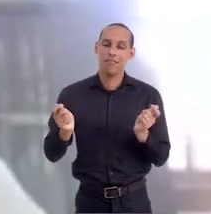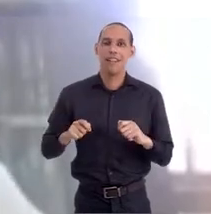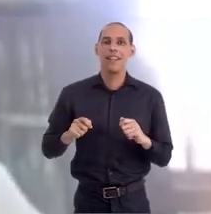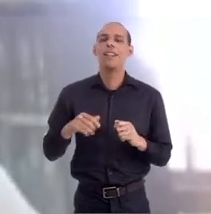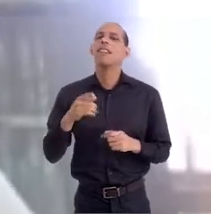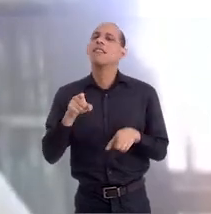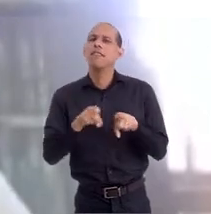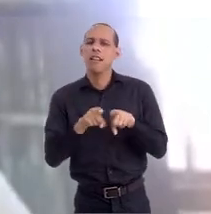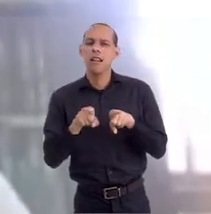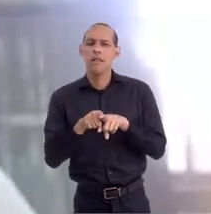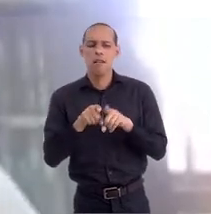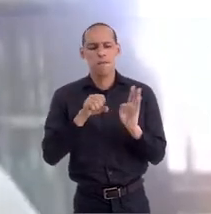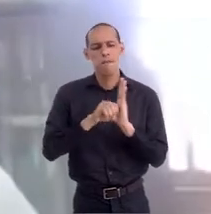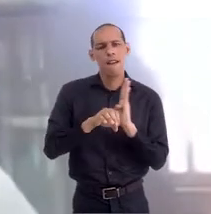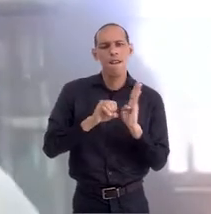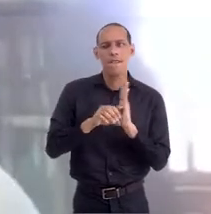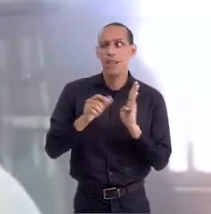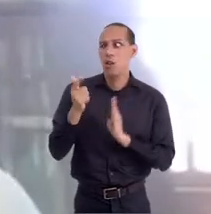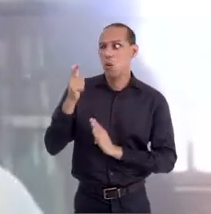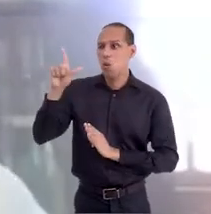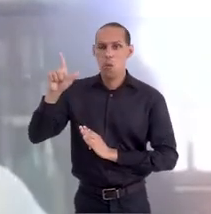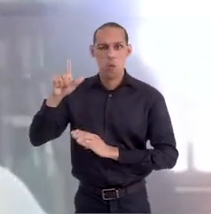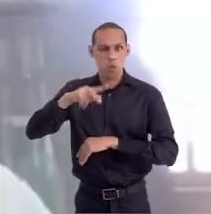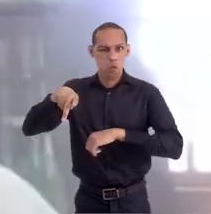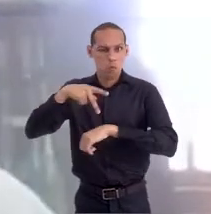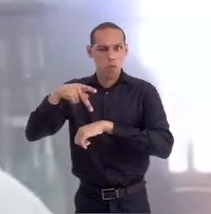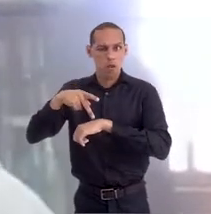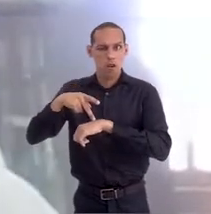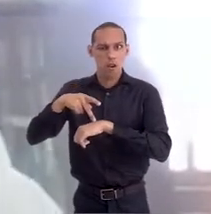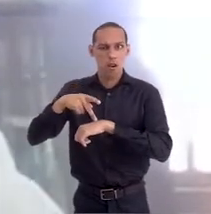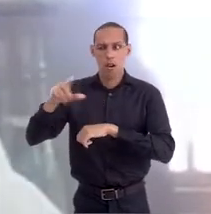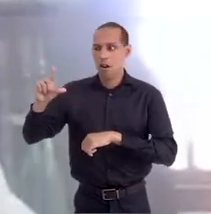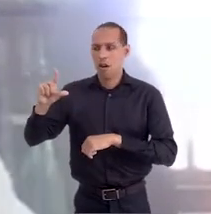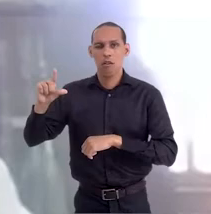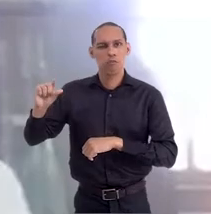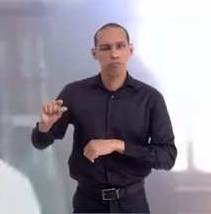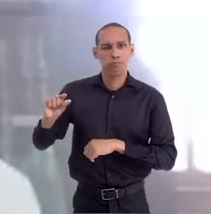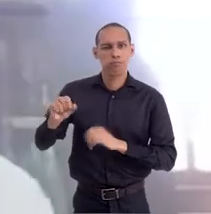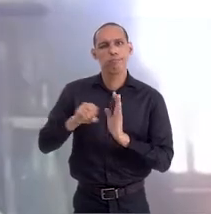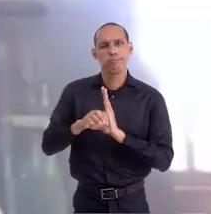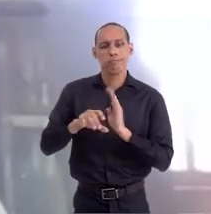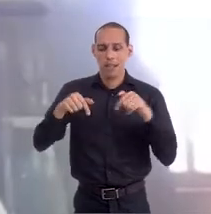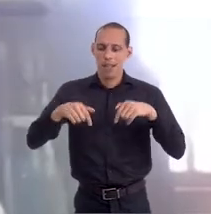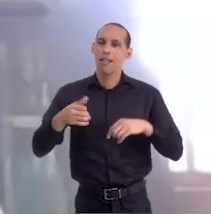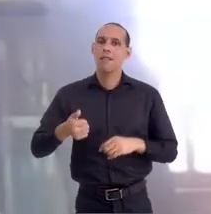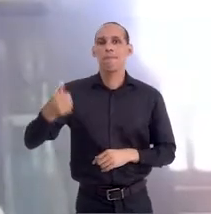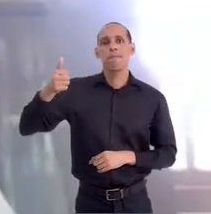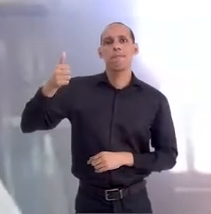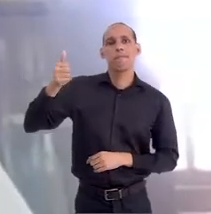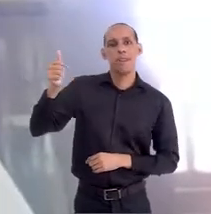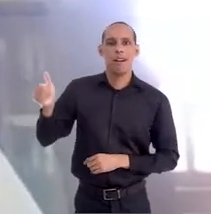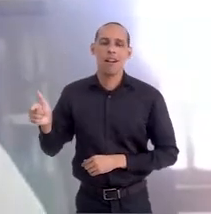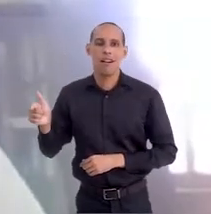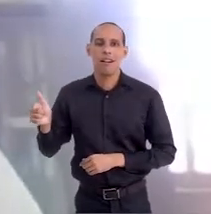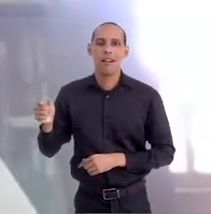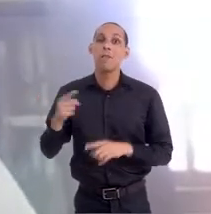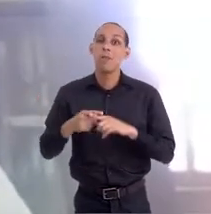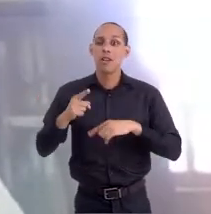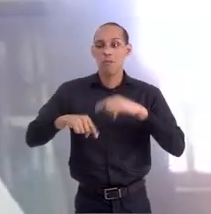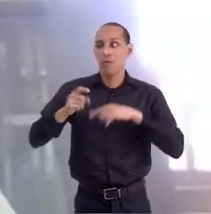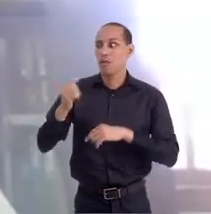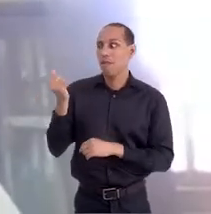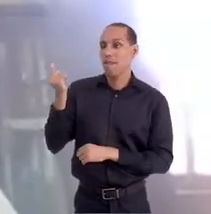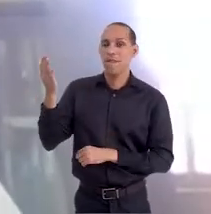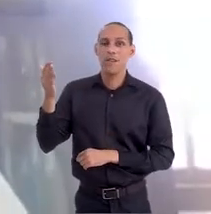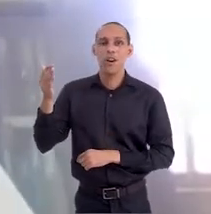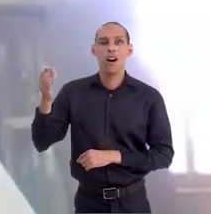no Brasil recebem são elevados em comparação, nas comparações internacionais, mas isso porque a produtividade delas é muito baixa. Né?